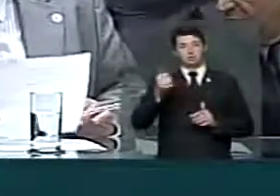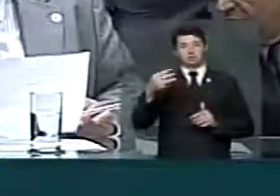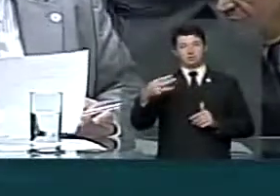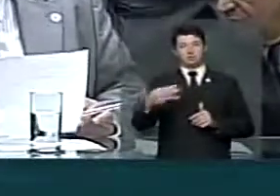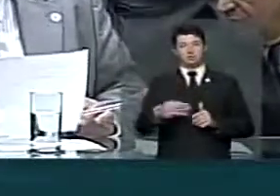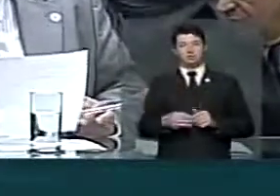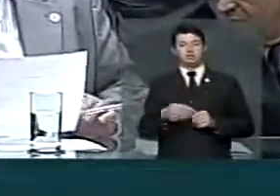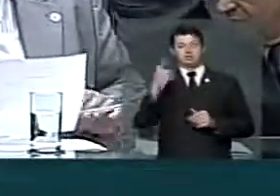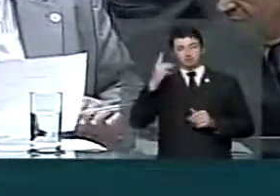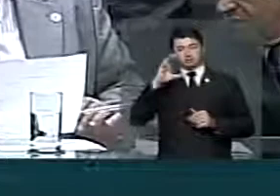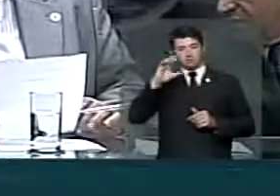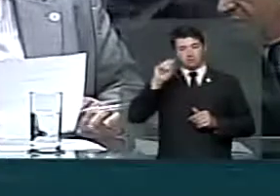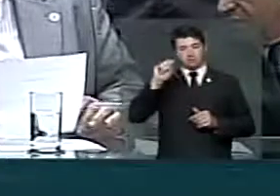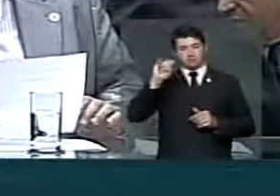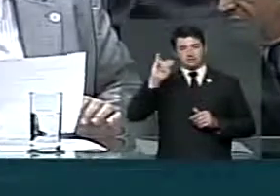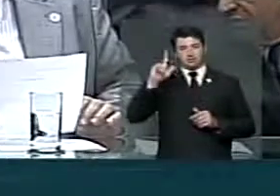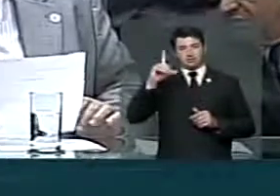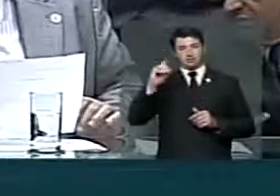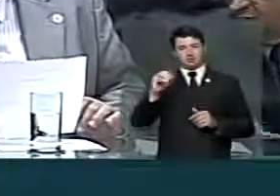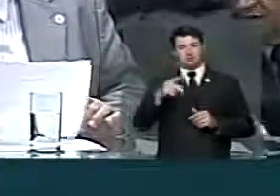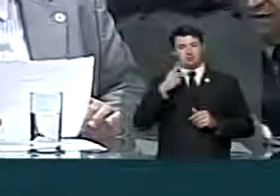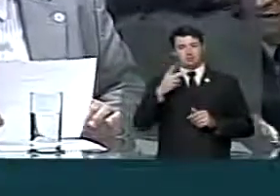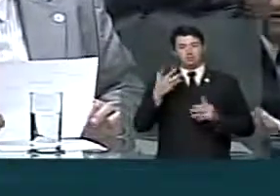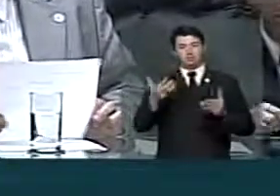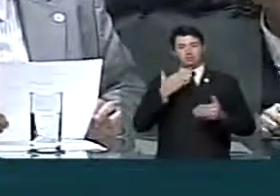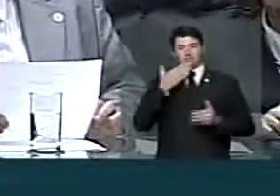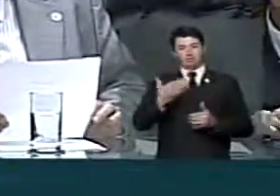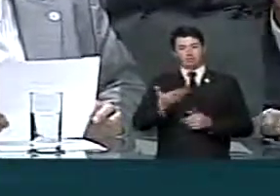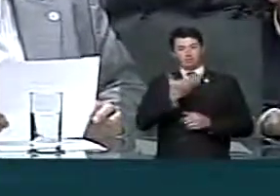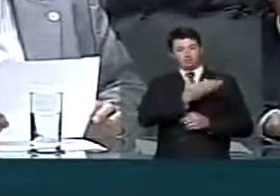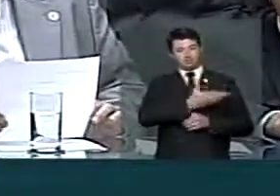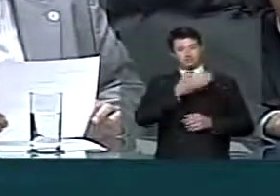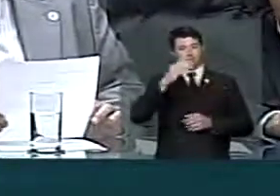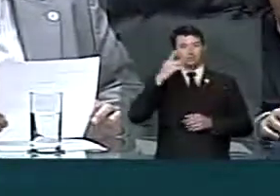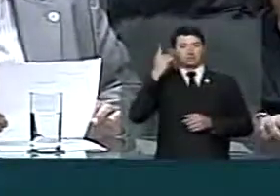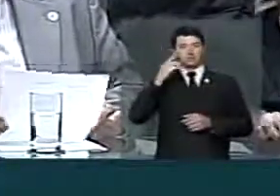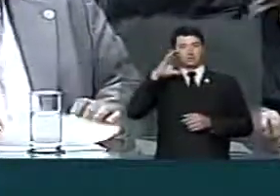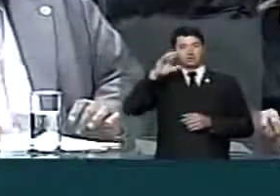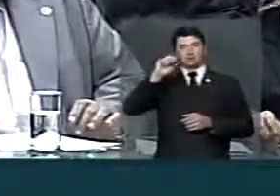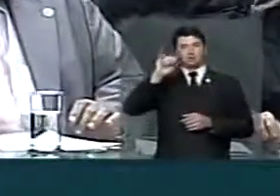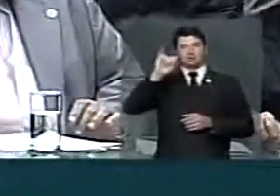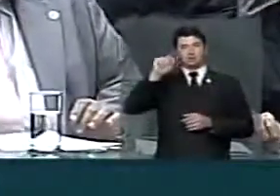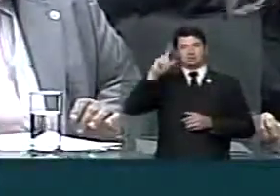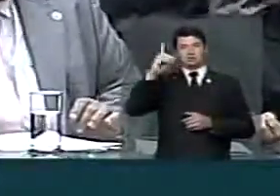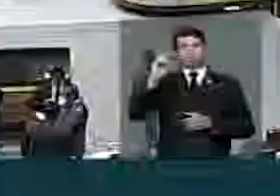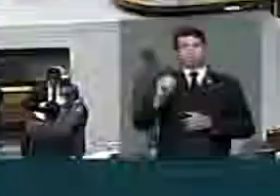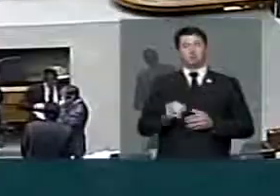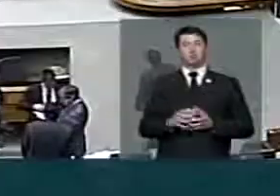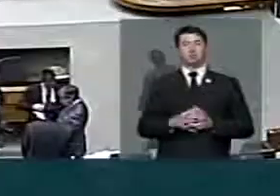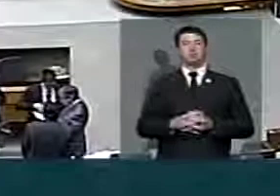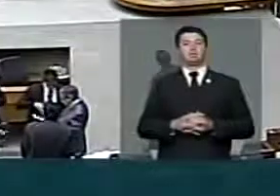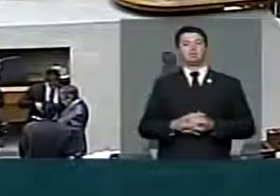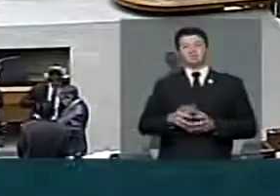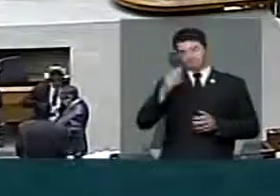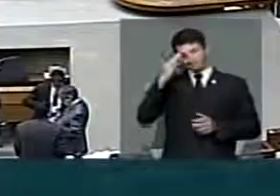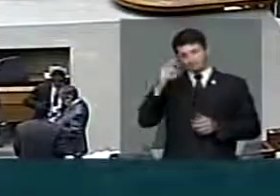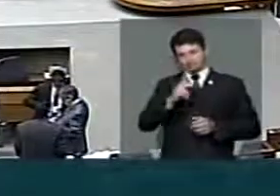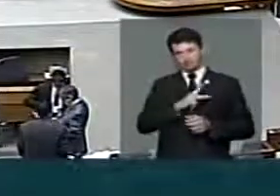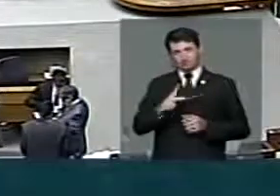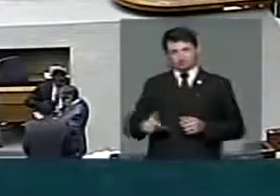621-2013. Deputado Ronaldo Caiado, para falar, por favor, deputado Ronaldo Caiado. Muito obrigado, senhor